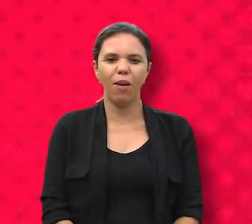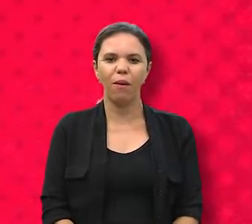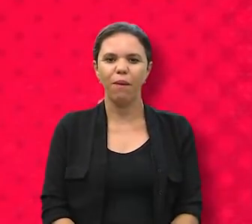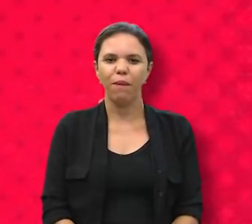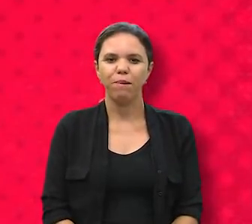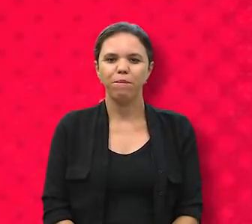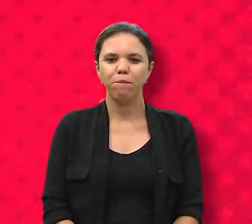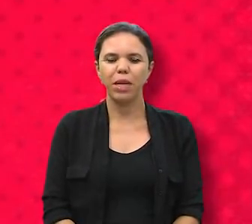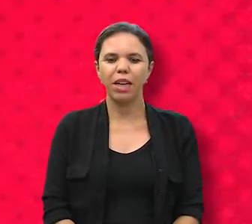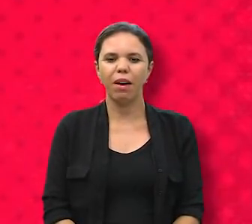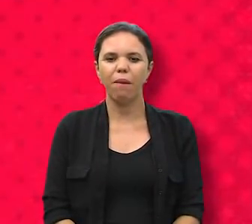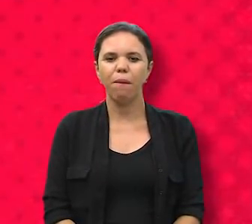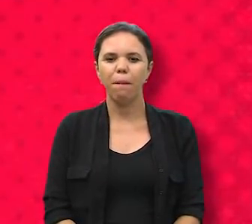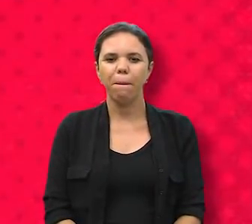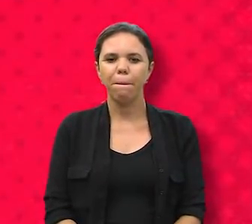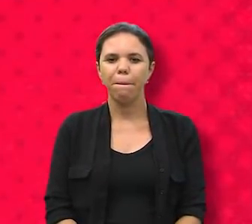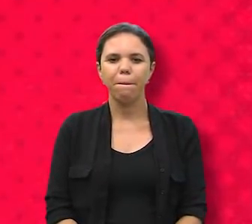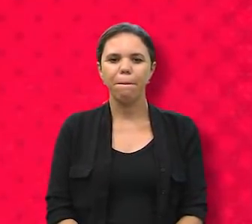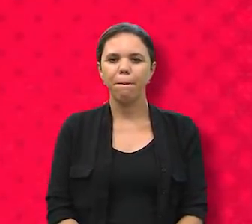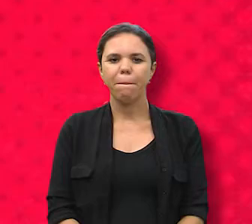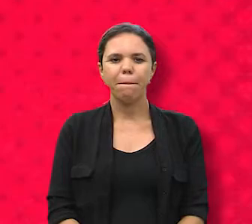Não vai prestar.